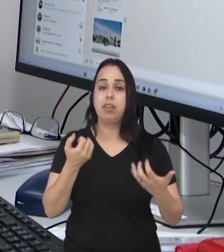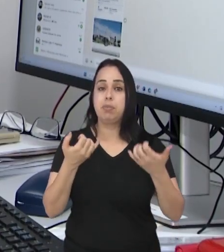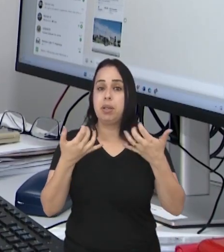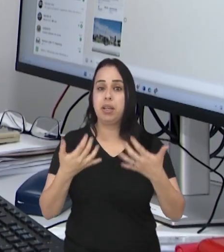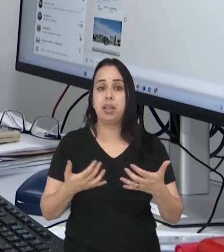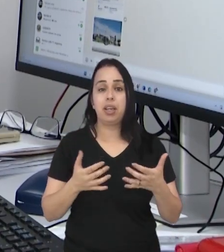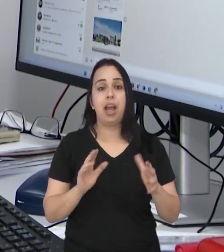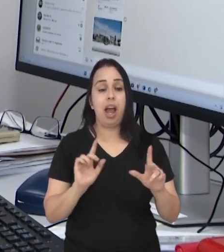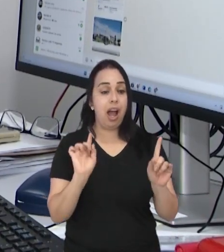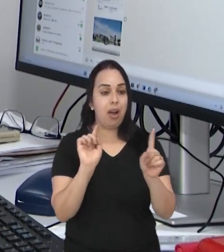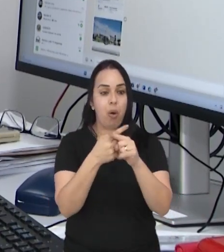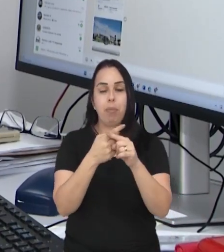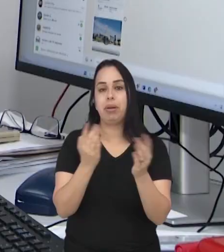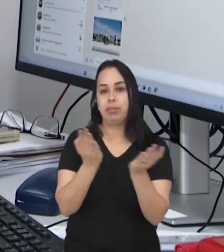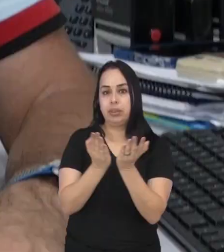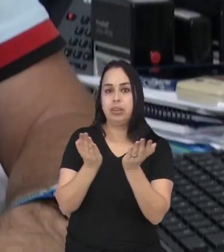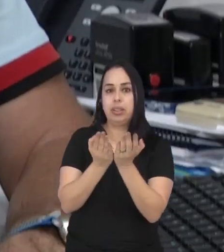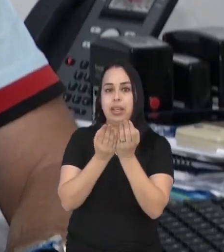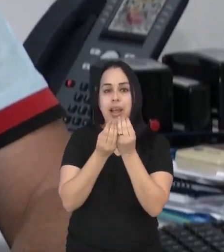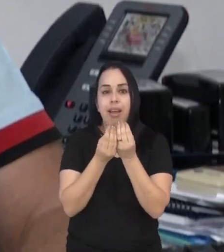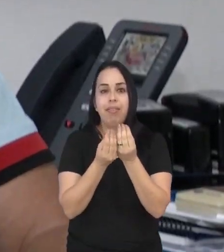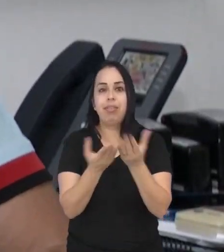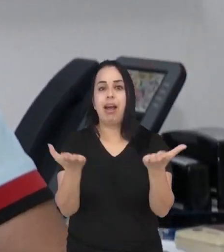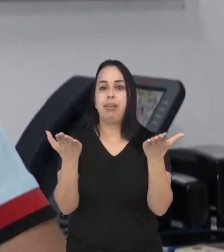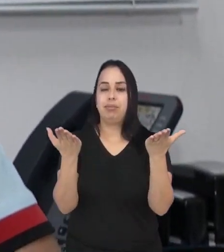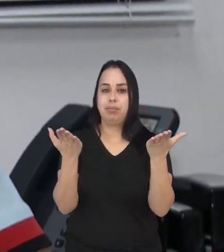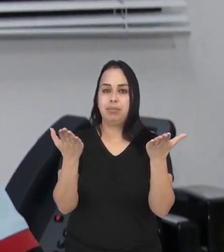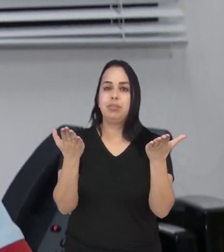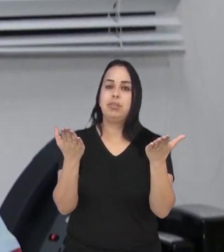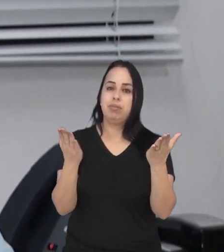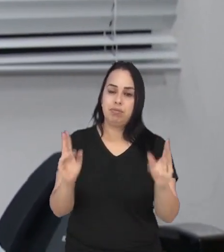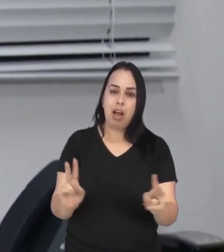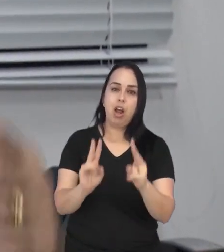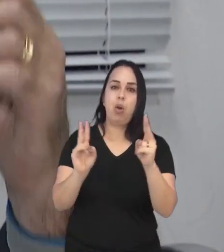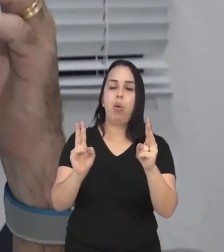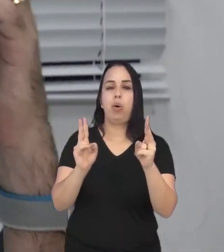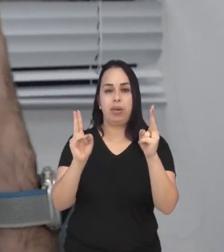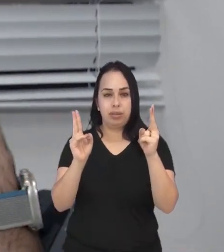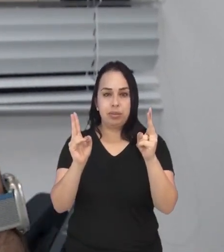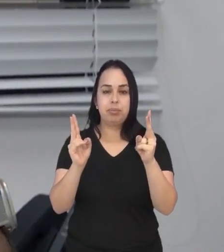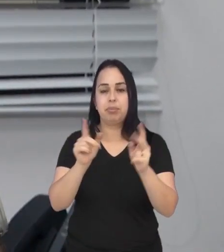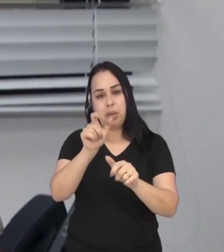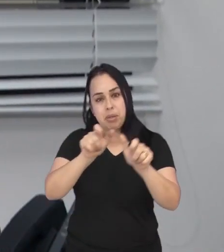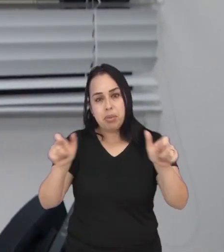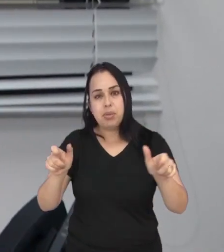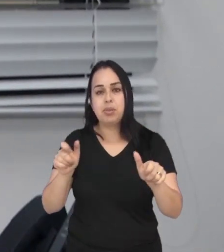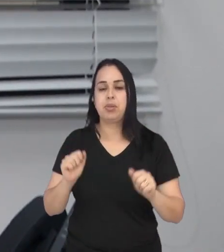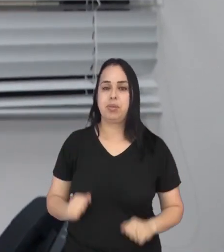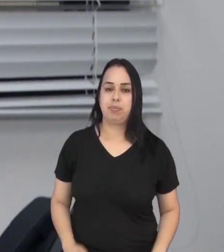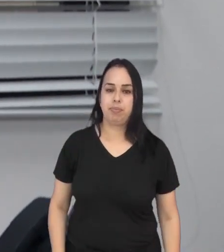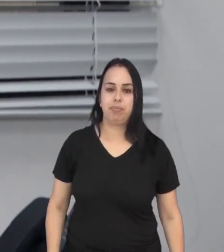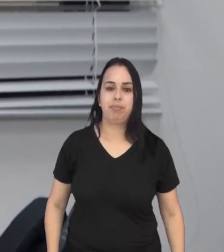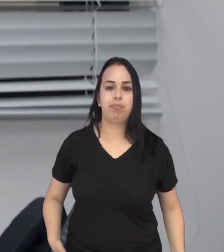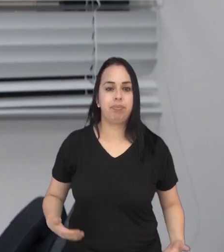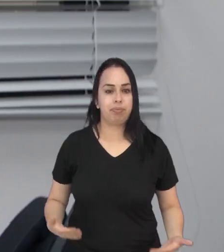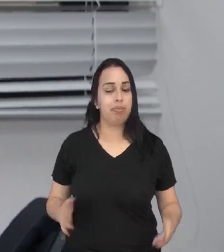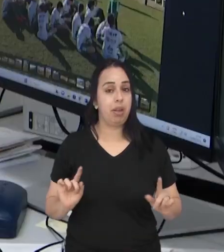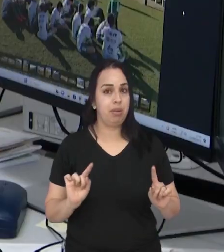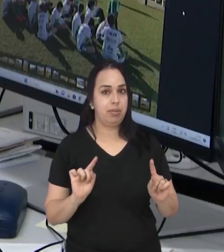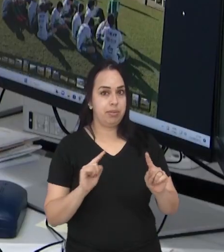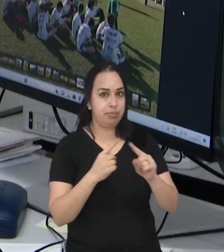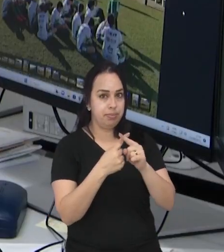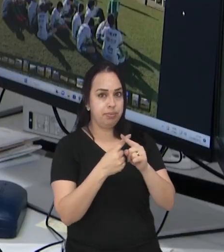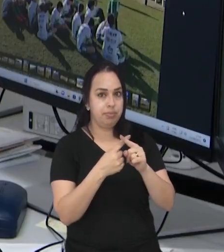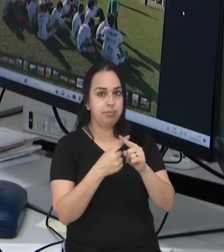a Copa Evangélica pela cidade é uma forma de levar lazer e princípios para todos que acompanham e prestigiam os jogos.